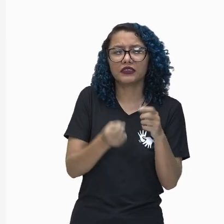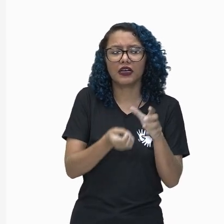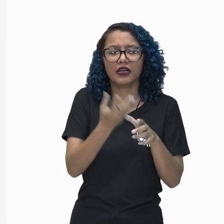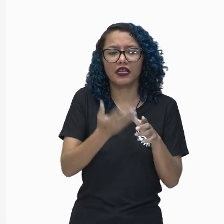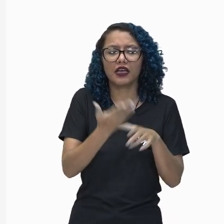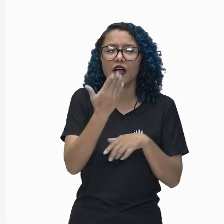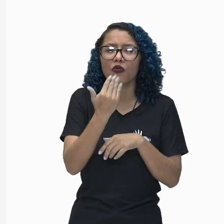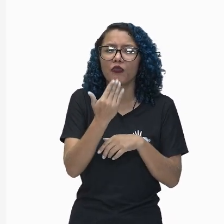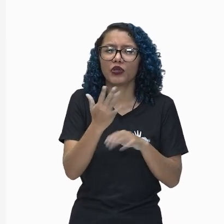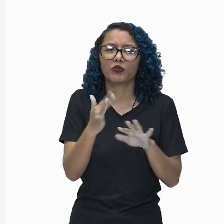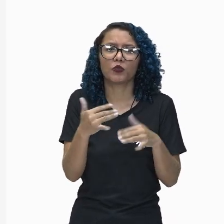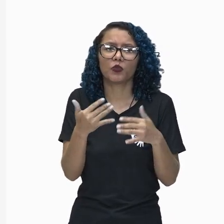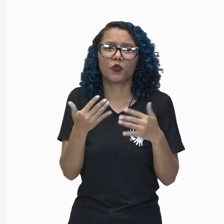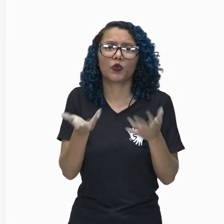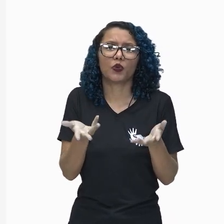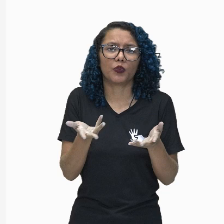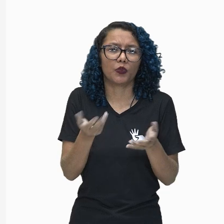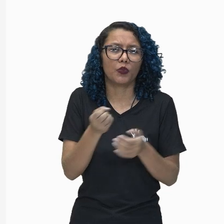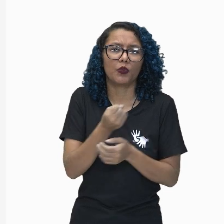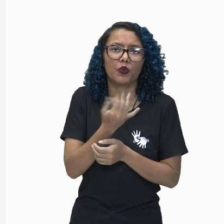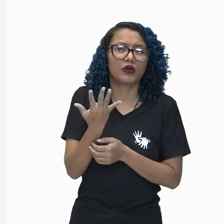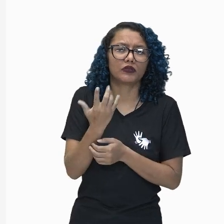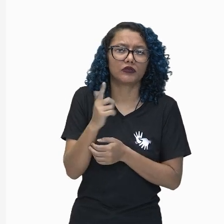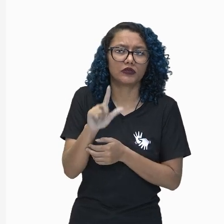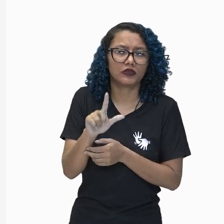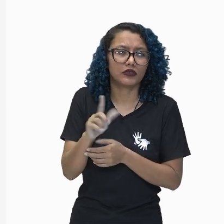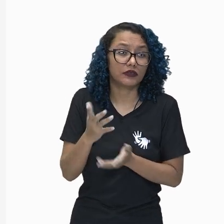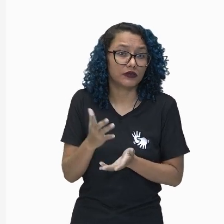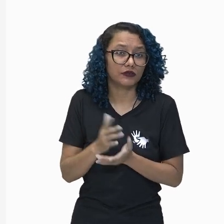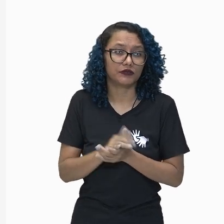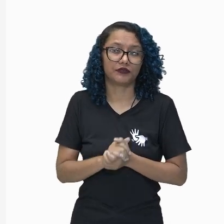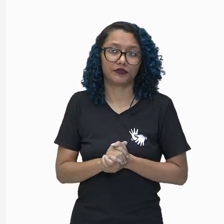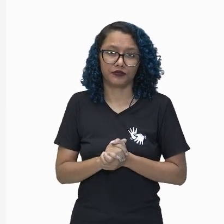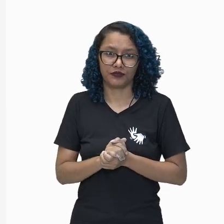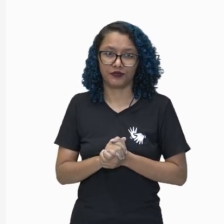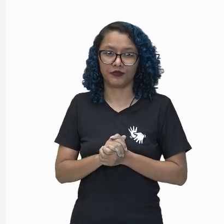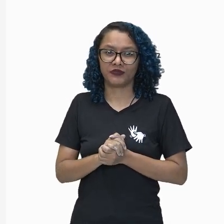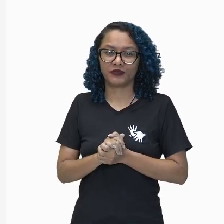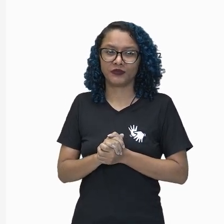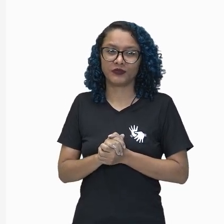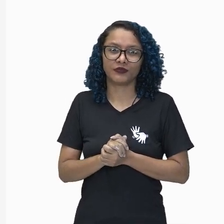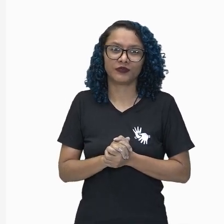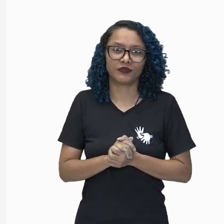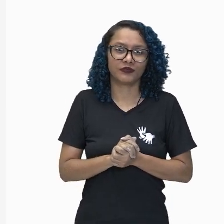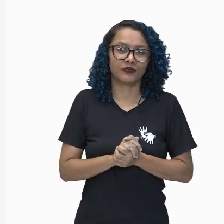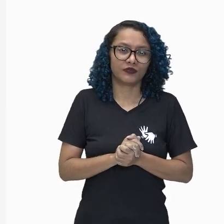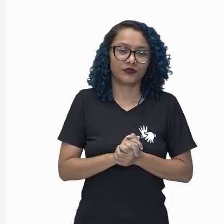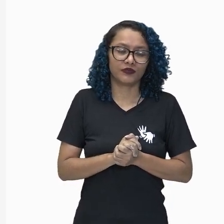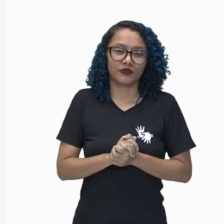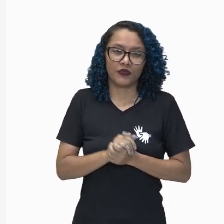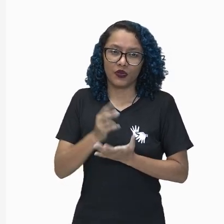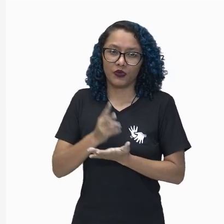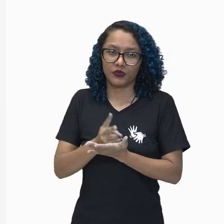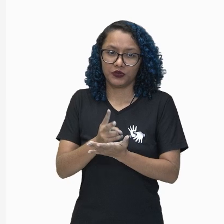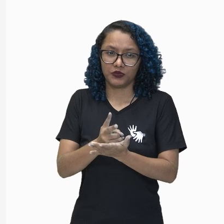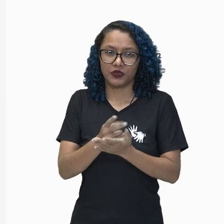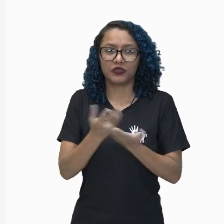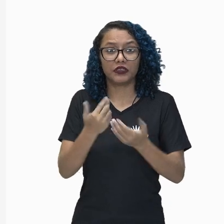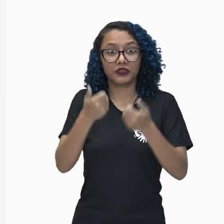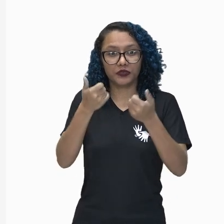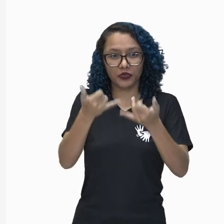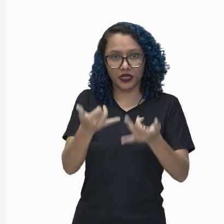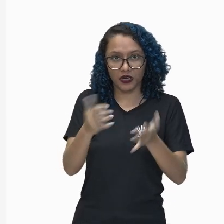a chamada, é essa aí, olha aí, dessa reportagem. O que é uma pegada hídrica? Aí prossegue. Pegada